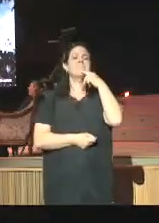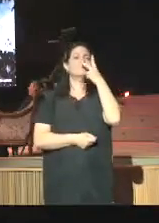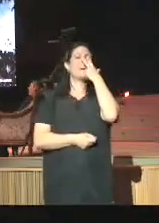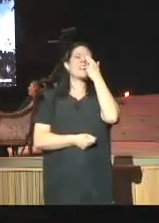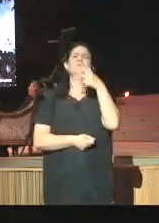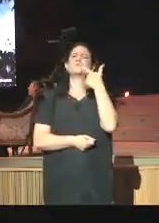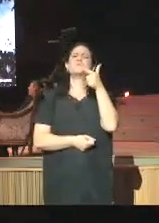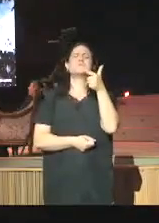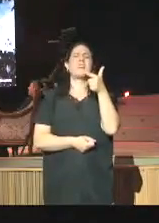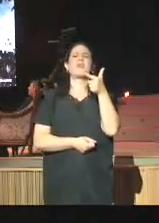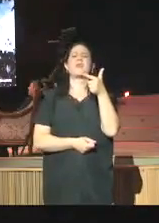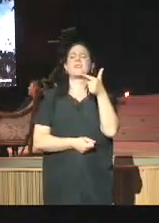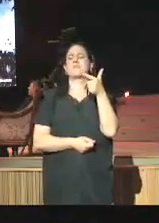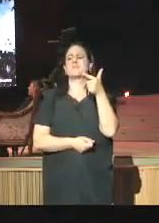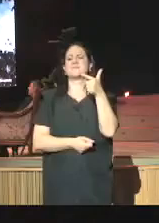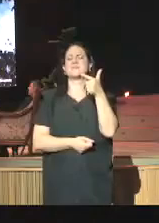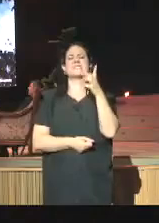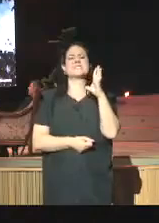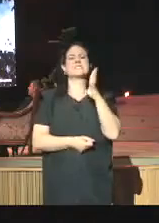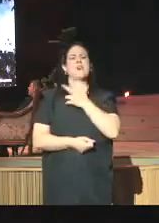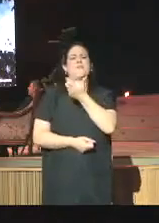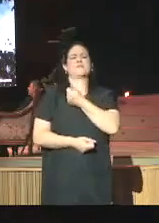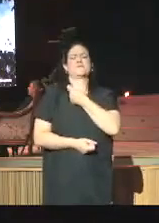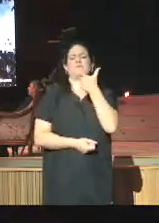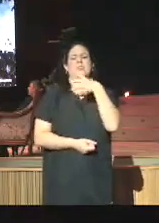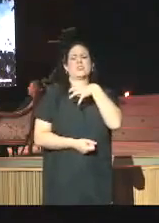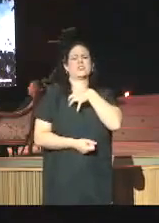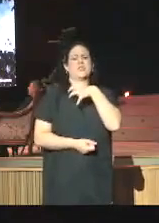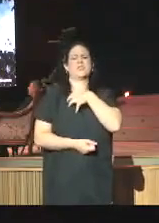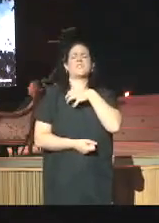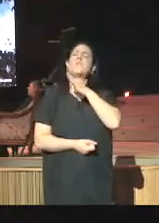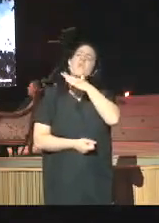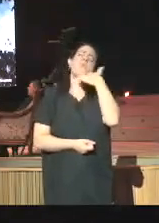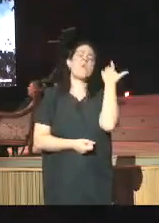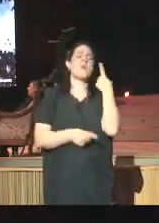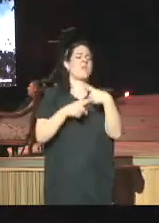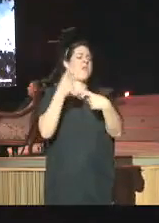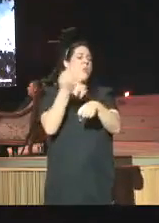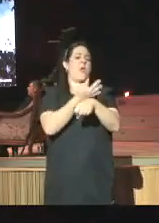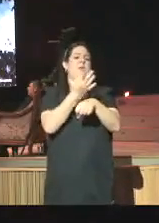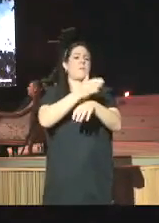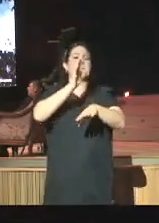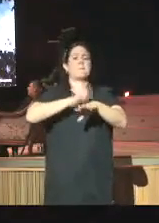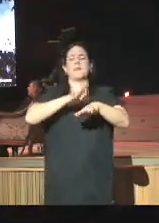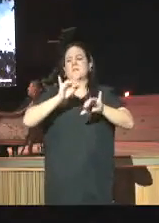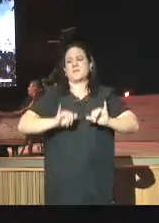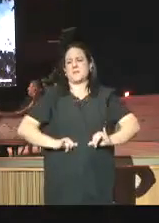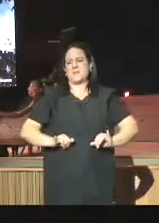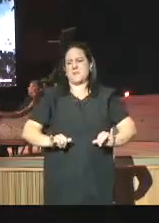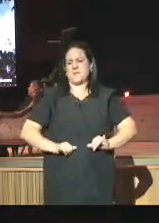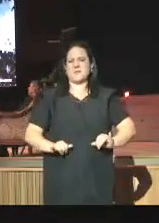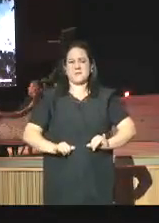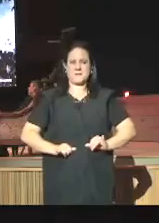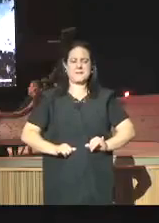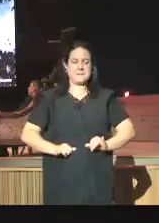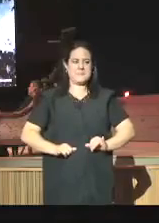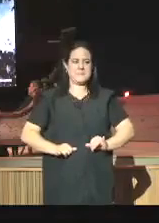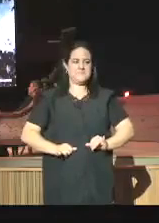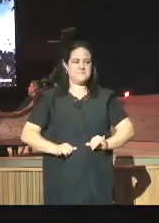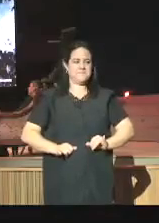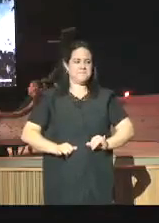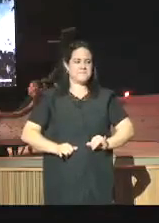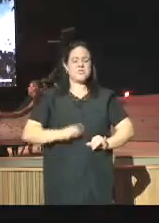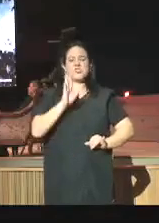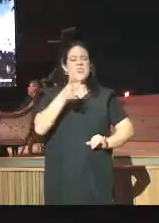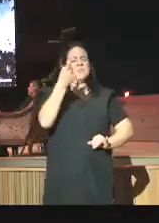alternativa a gente diz não tem jeito vou acabar com a minha vida porque eu não aguento mais sofrer e